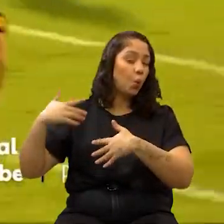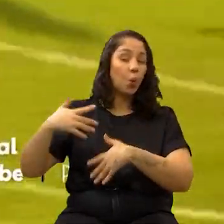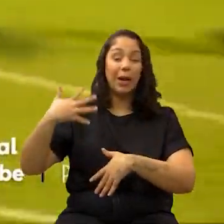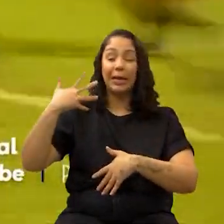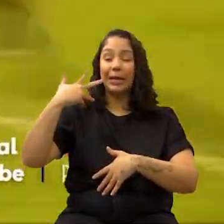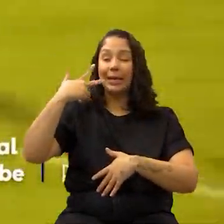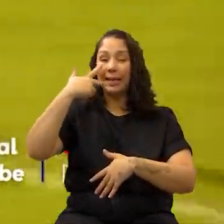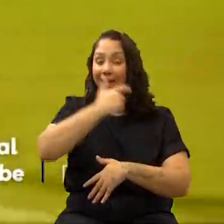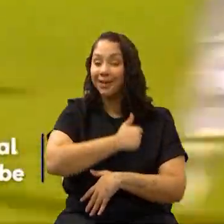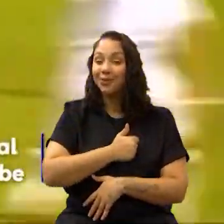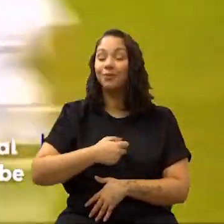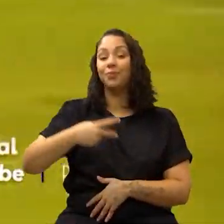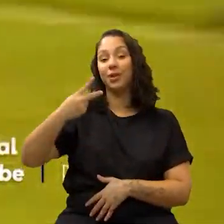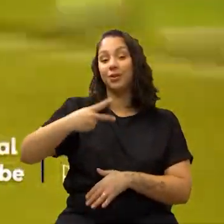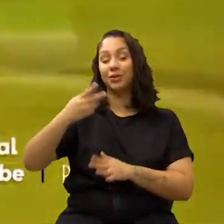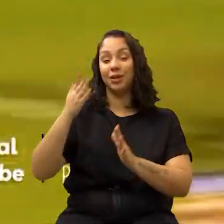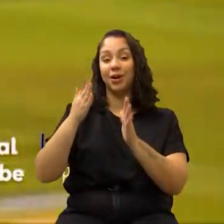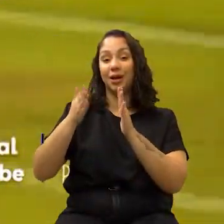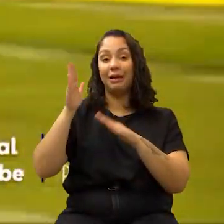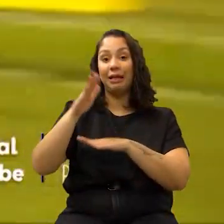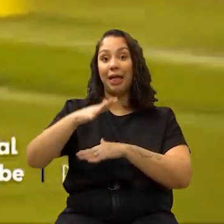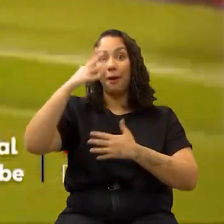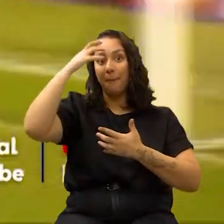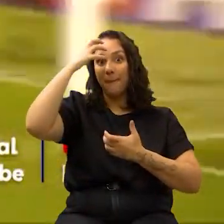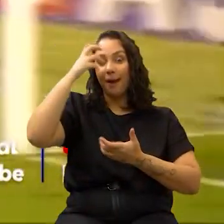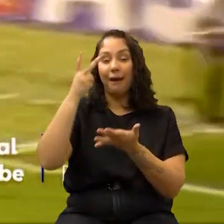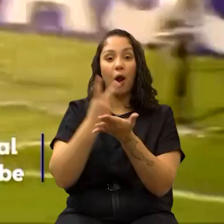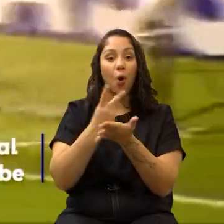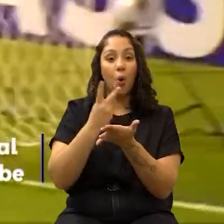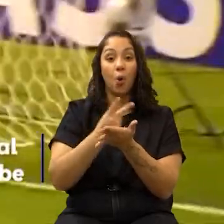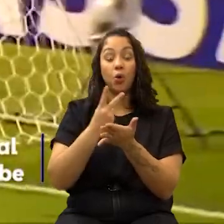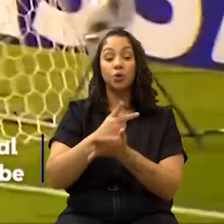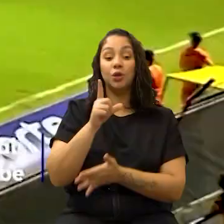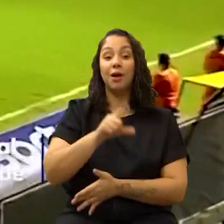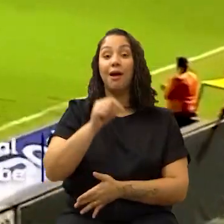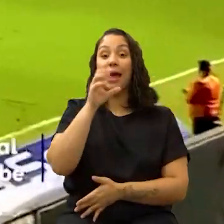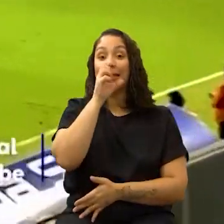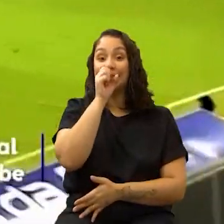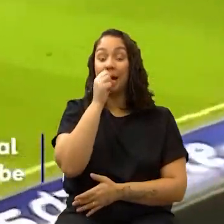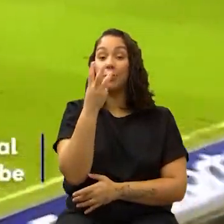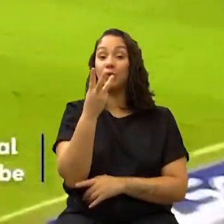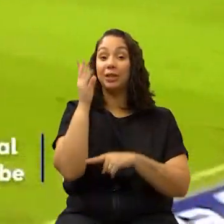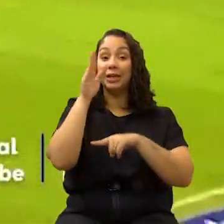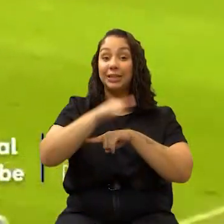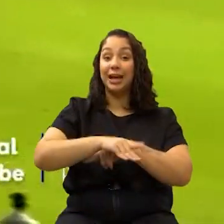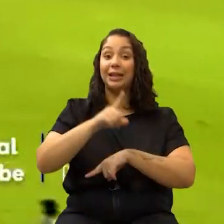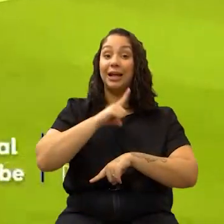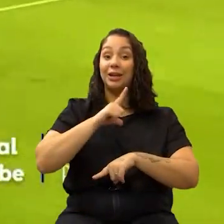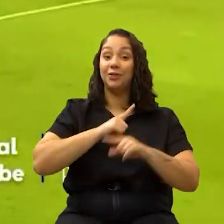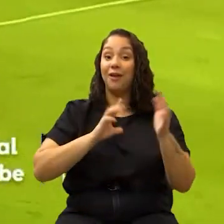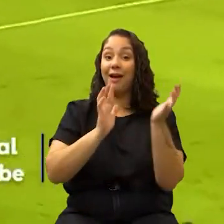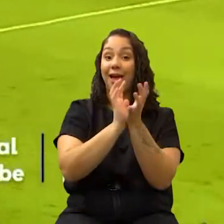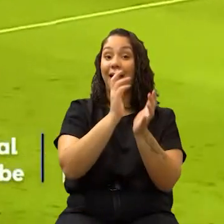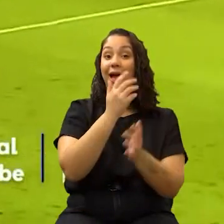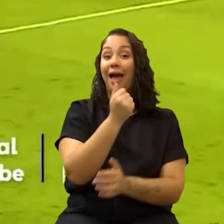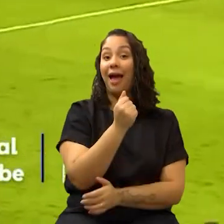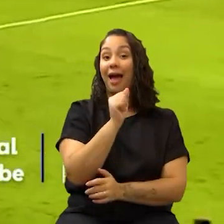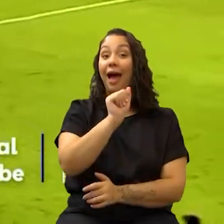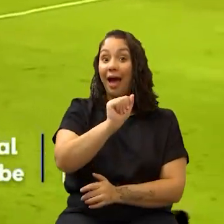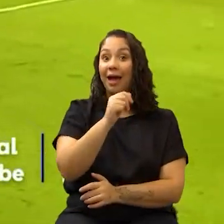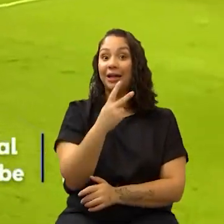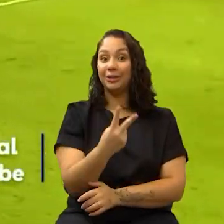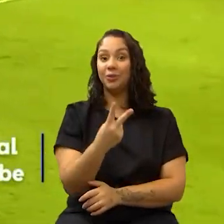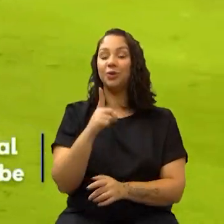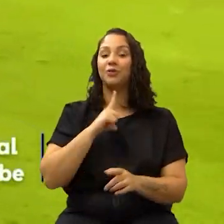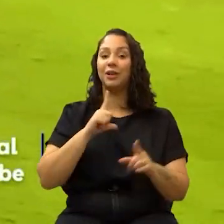um golaço. Coisa linda. E no segundo tempo, a Macaca segurou firme. Agora decide sabadão às 15h o título